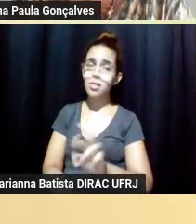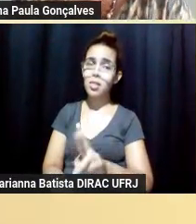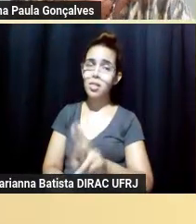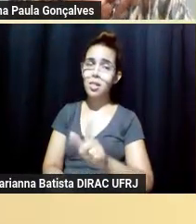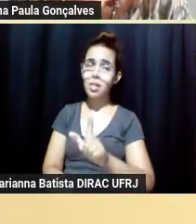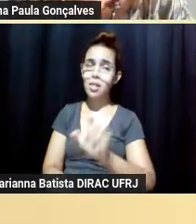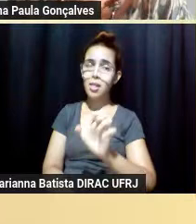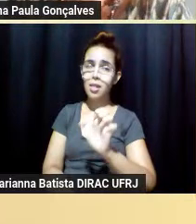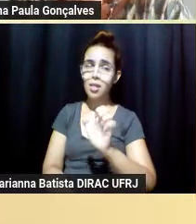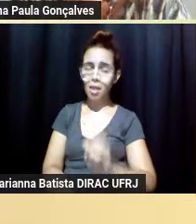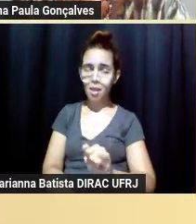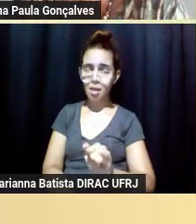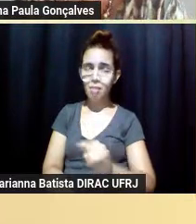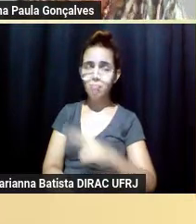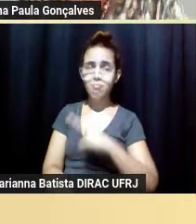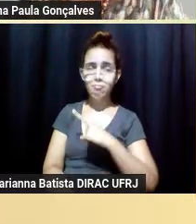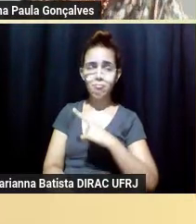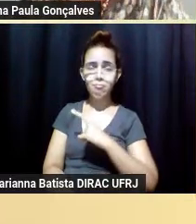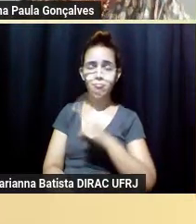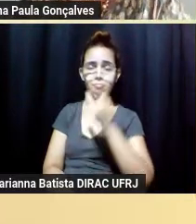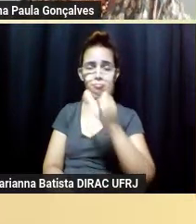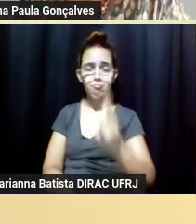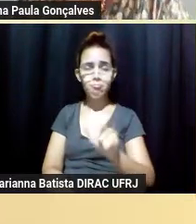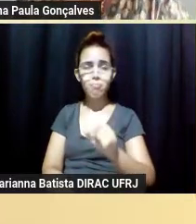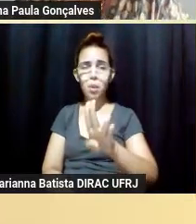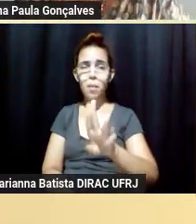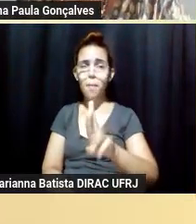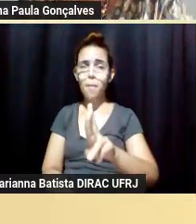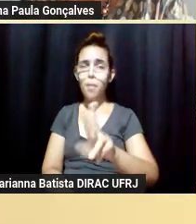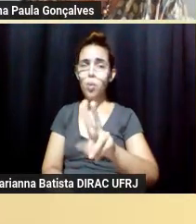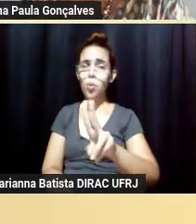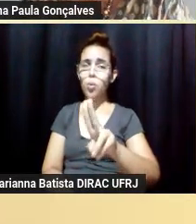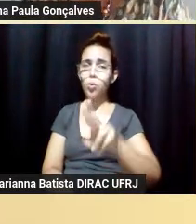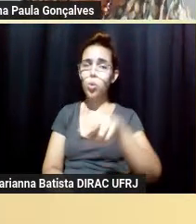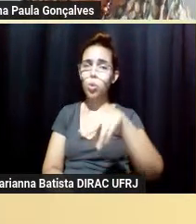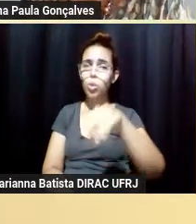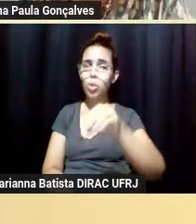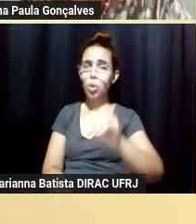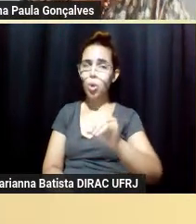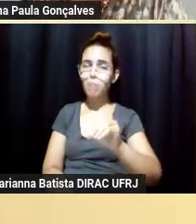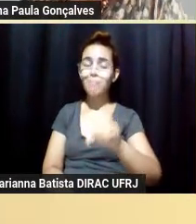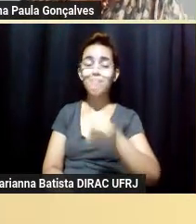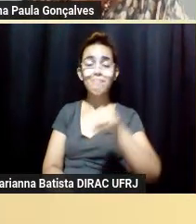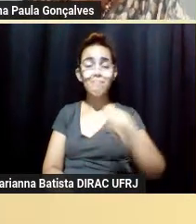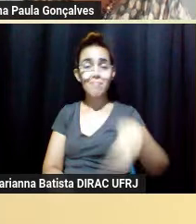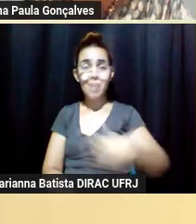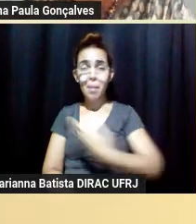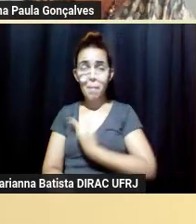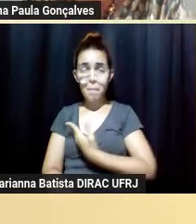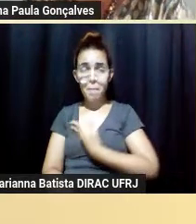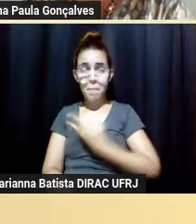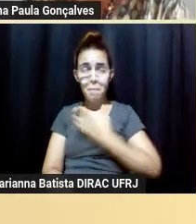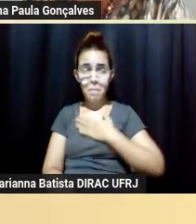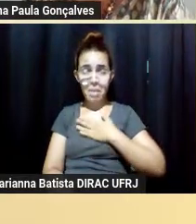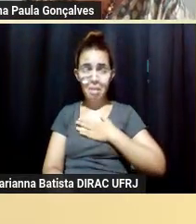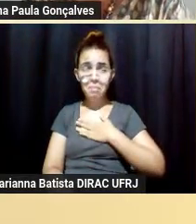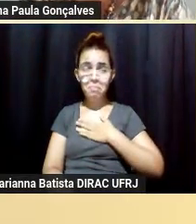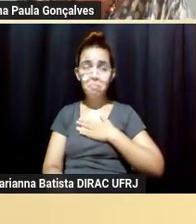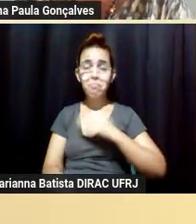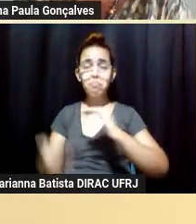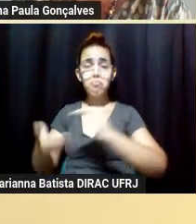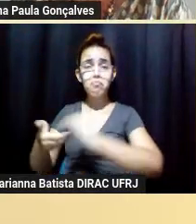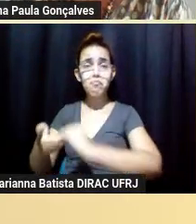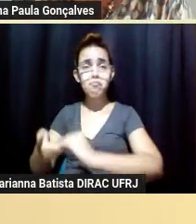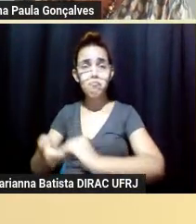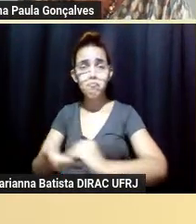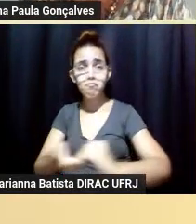mais uma mulher atuando na minha vida, me pega pela mão e me leva para o UFRJ. Engraçado que eu morava ao lado, né? Morava na Ilha do